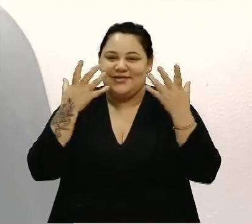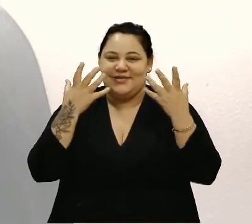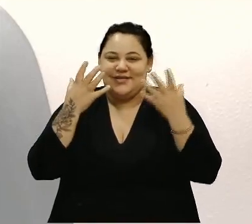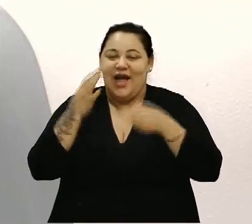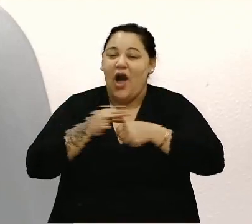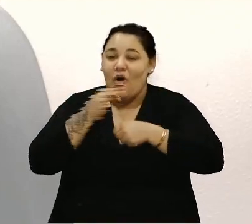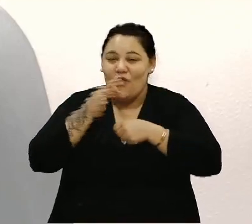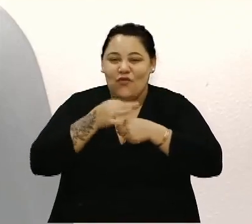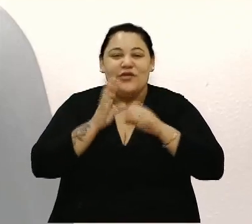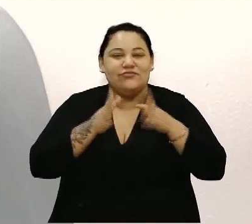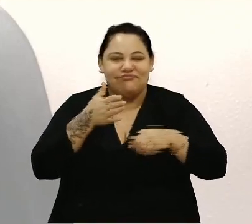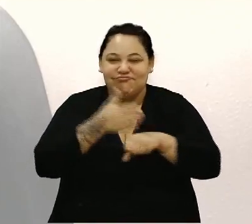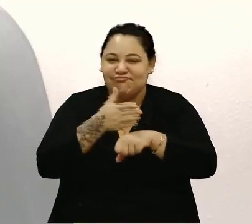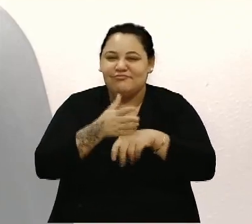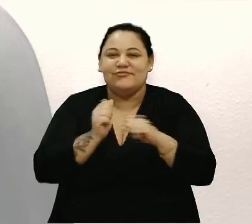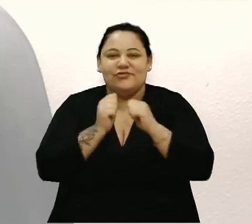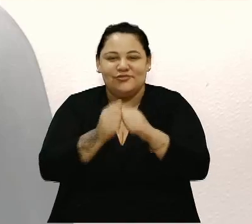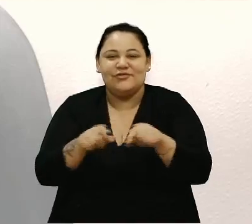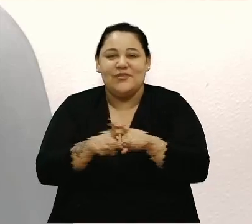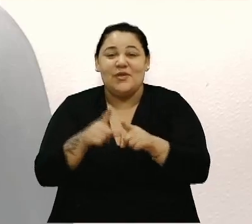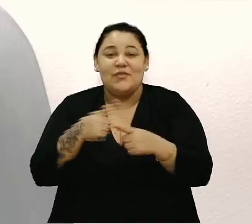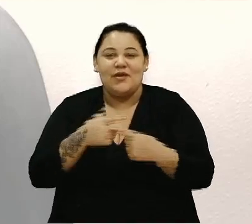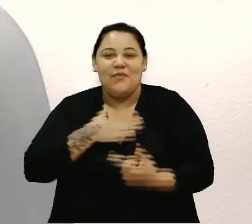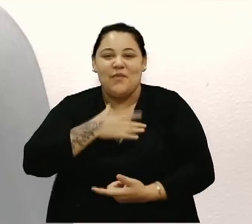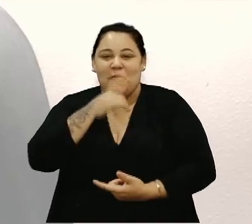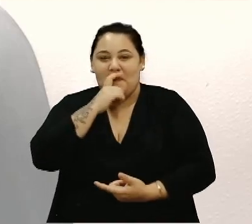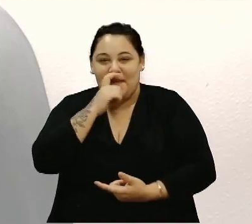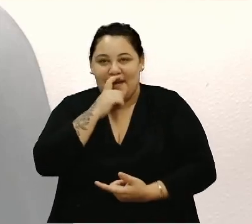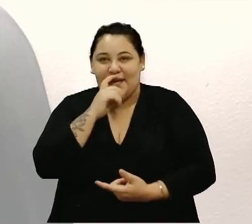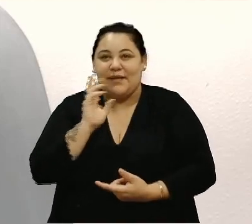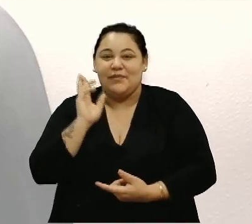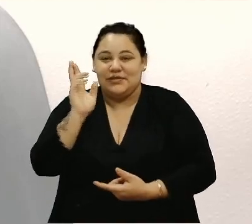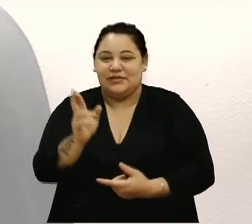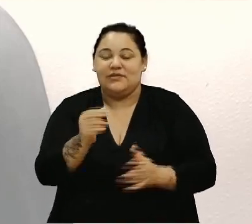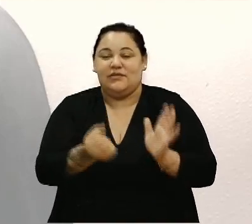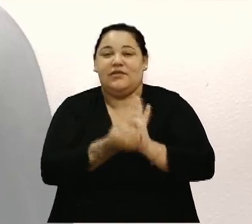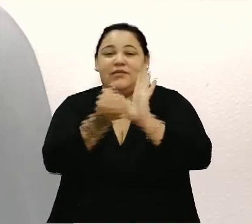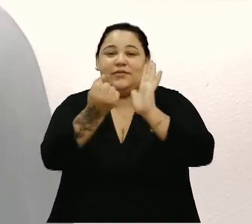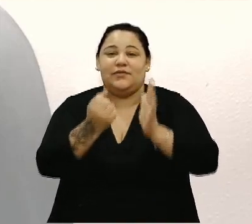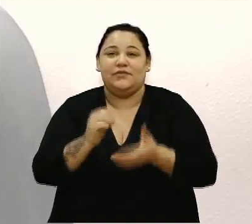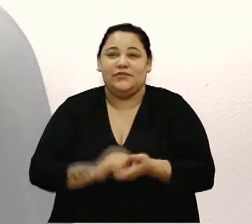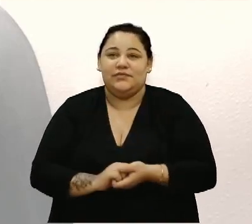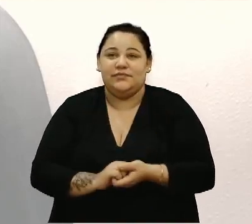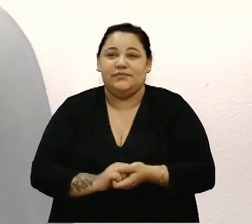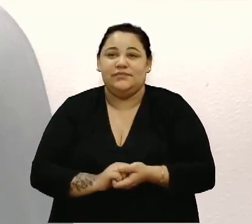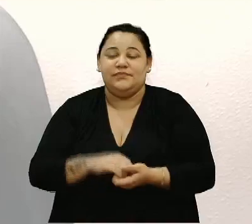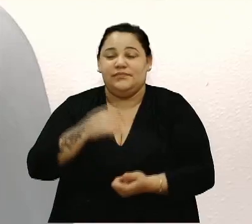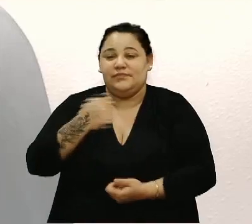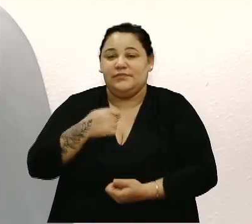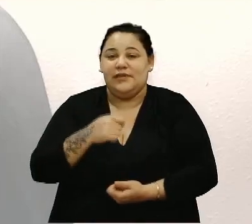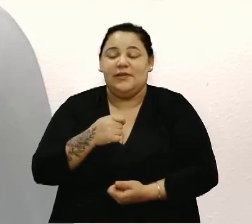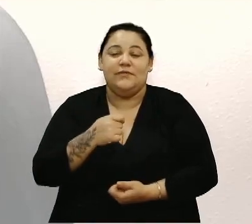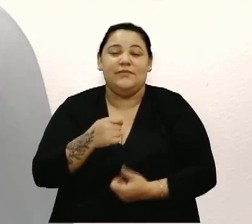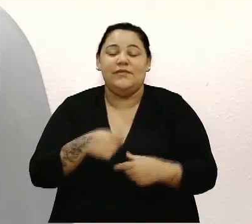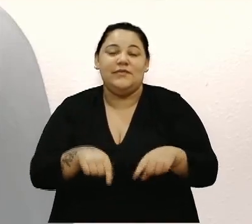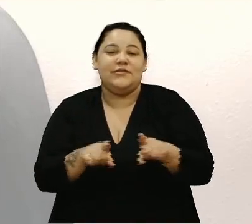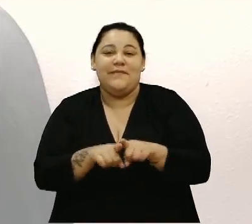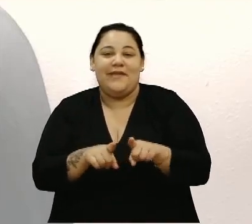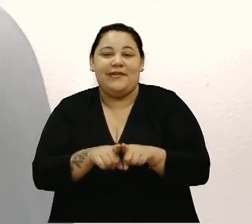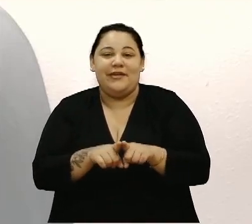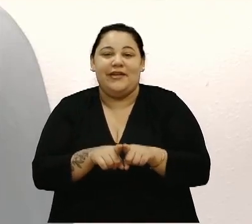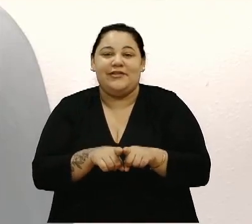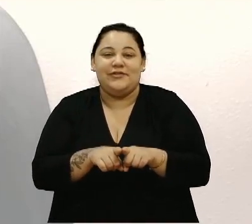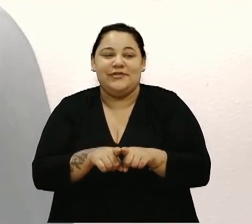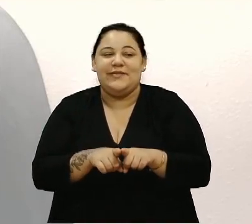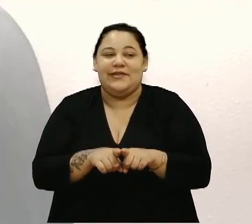participou junto, porque meu pai era um dos representantes da marca. Então não poderia deixar aqui de manifestar. Seu